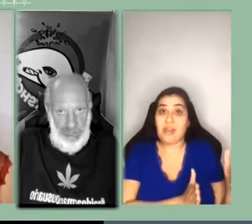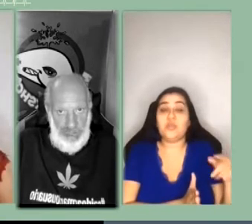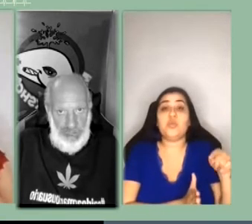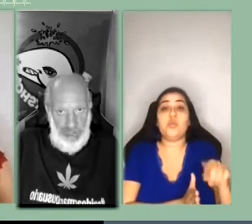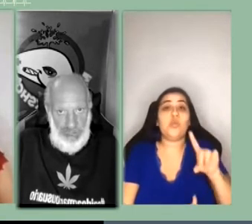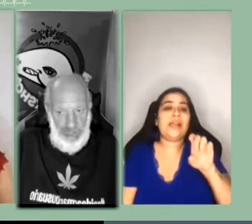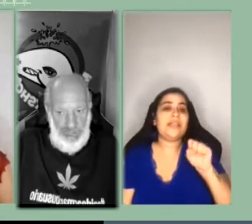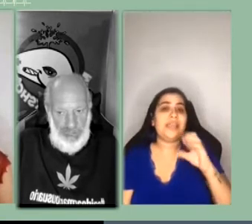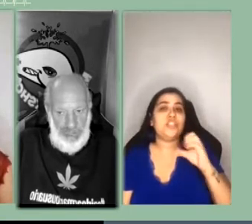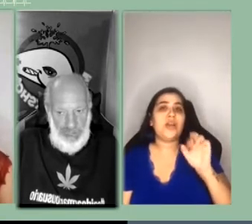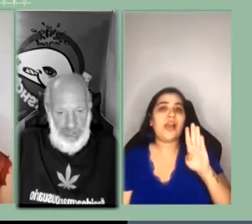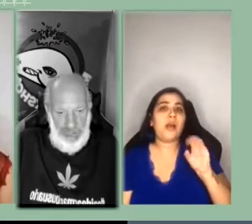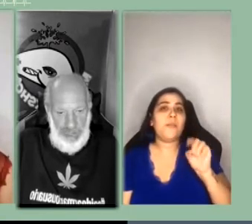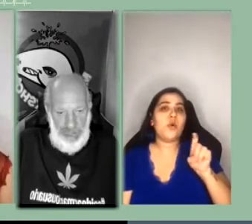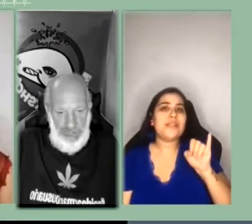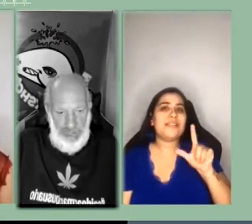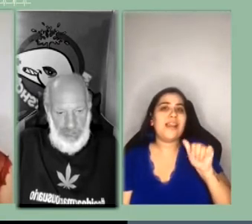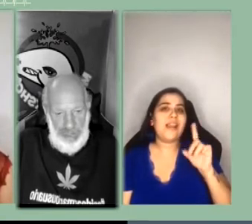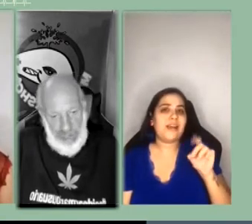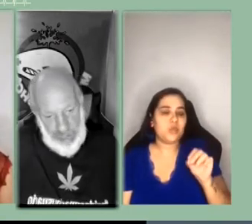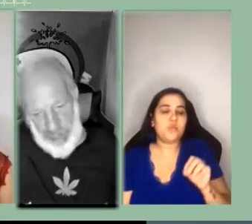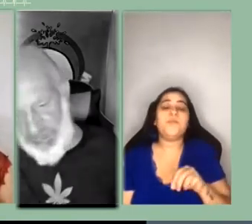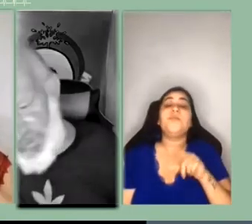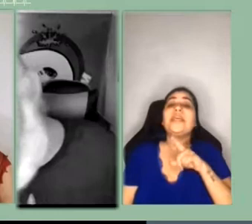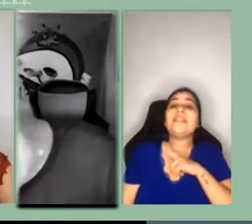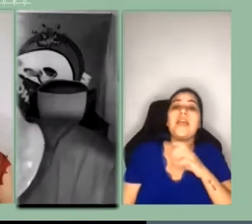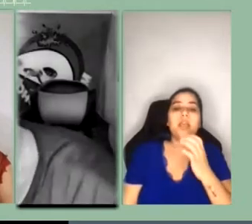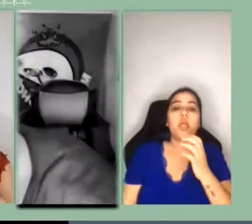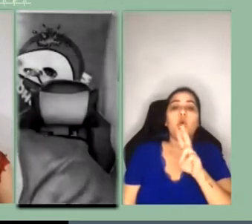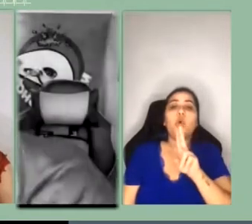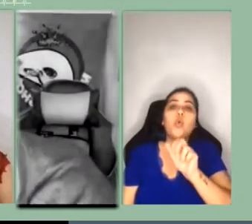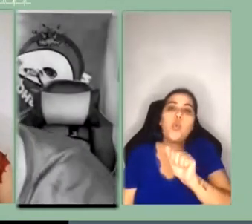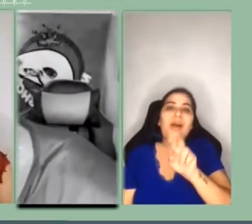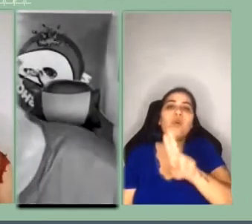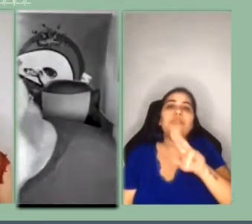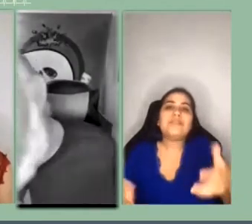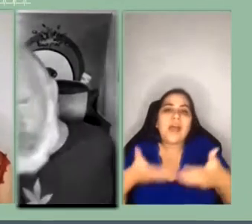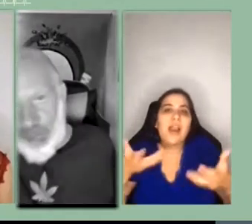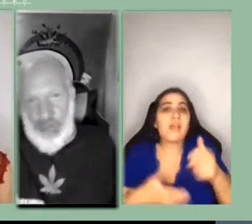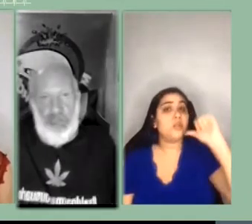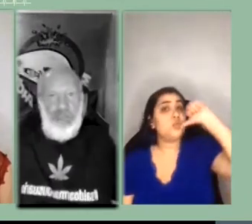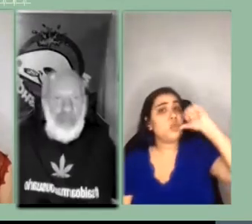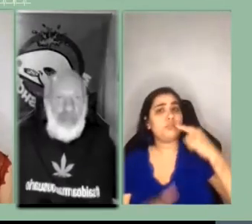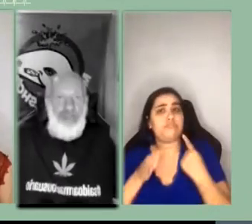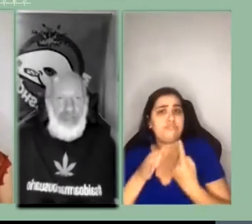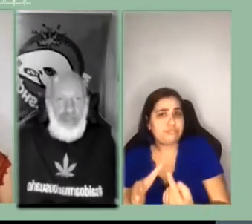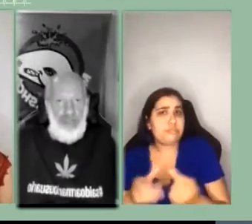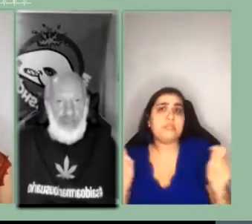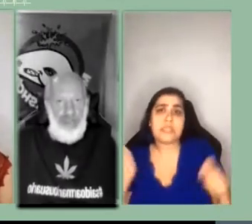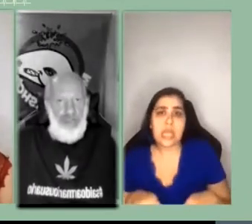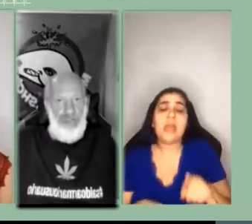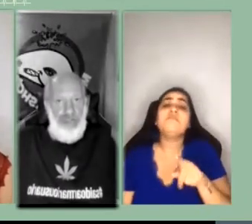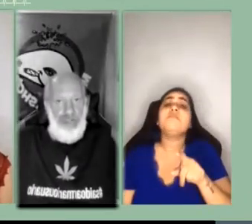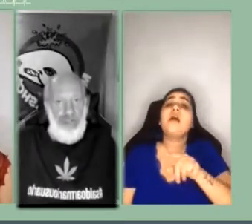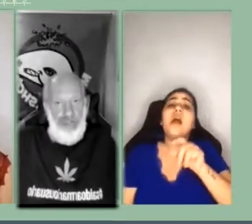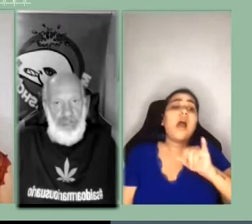descarboxilada, tem a questão da maneira dela ser crua, para você utilizar em saladas, em sucos, né? Você reaproveitar a planta como